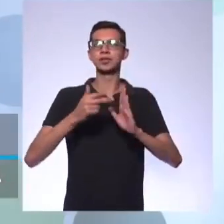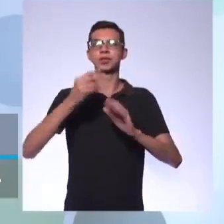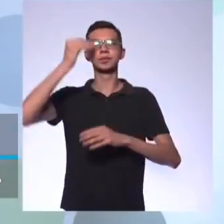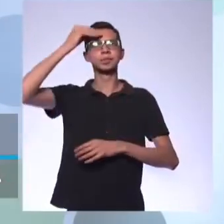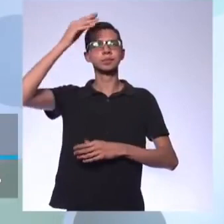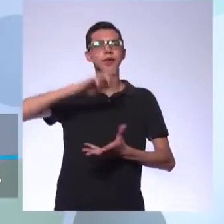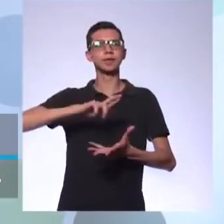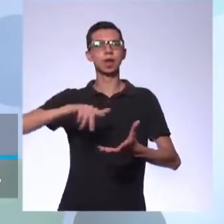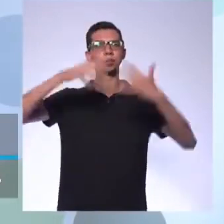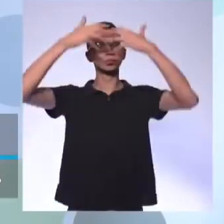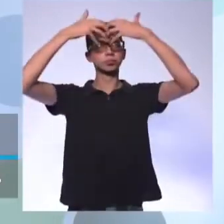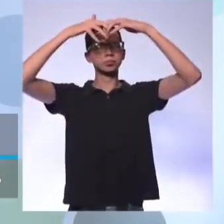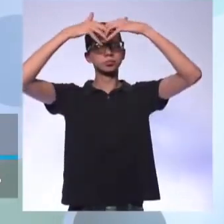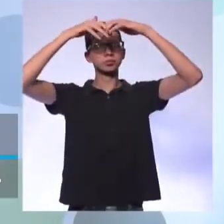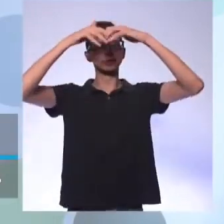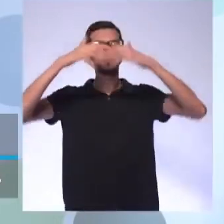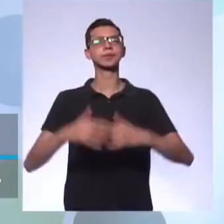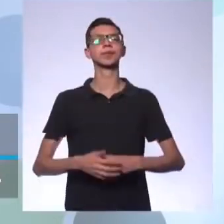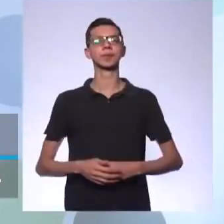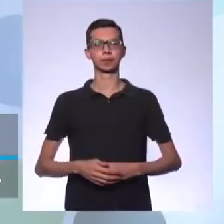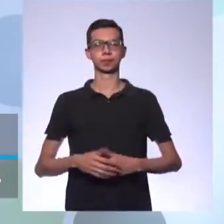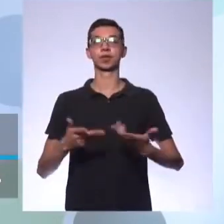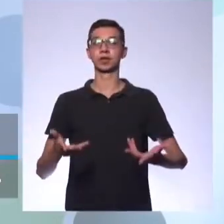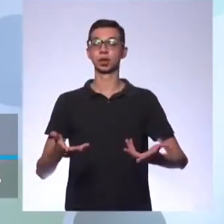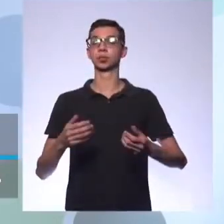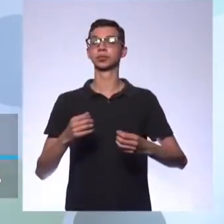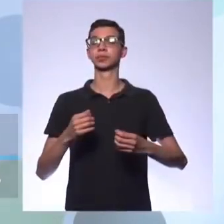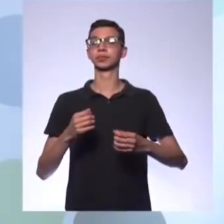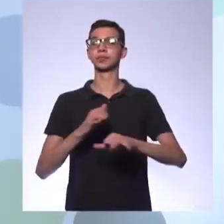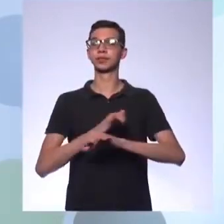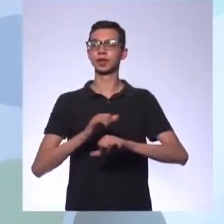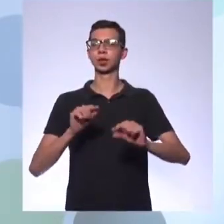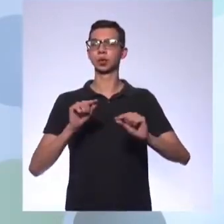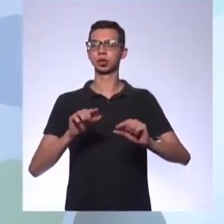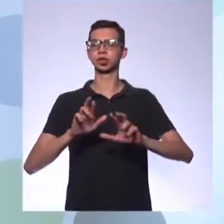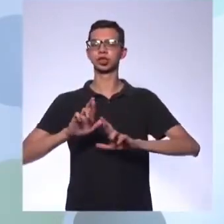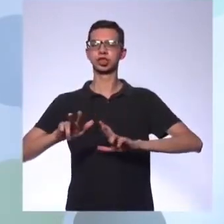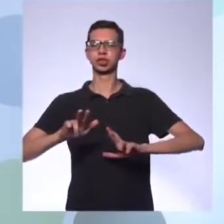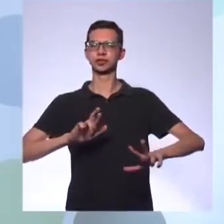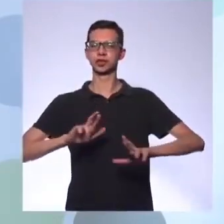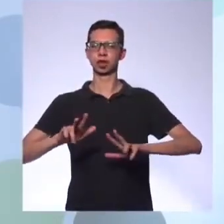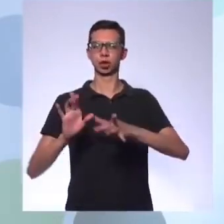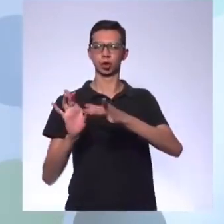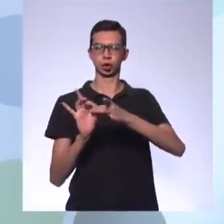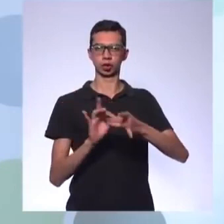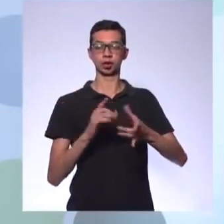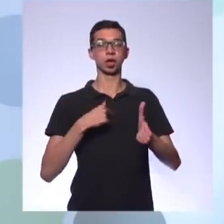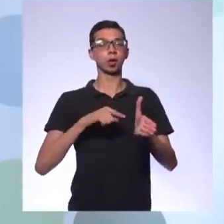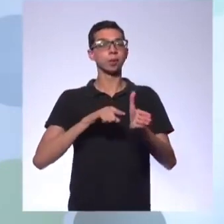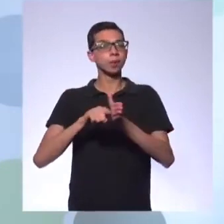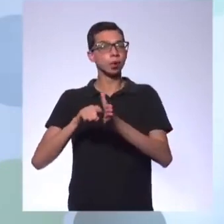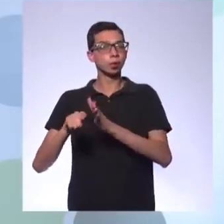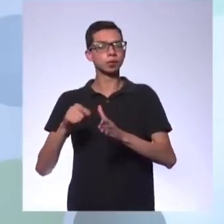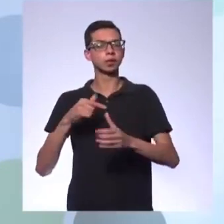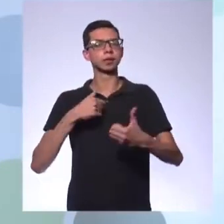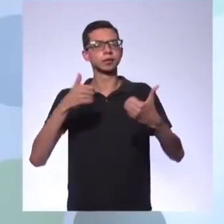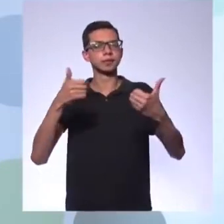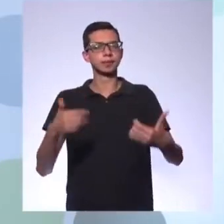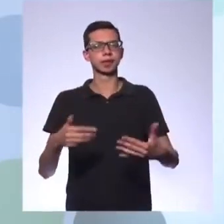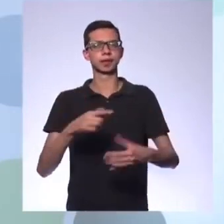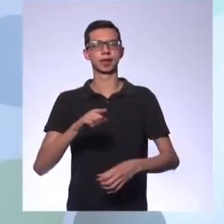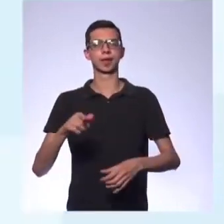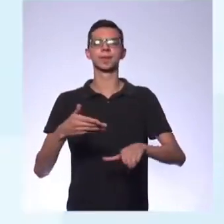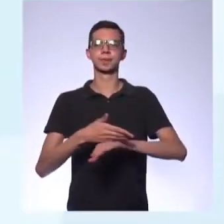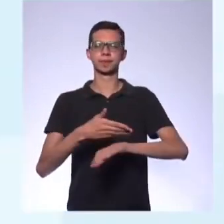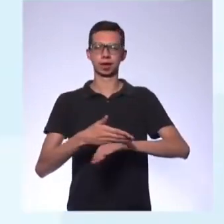só, tem um momento que ele fala diferentes contextos. Então, eu pergunto para você e deixo aberto, vou continuar explicando, e você participe no chat conosco,